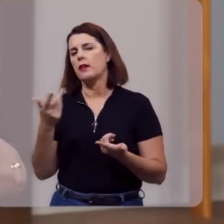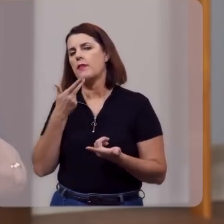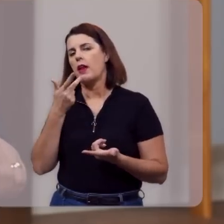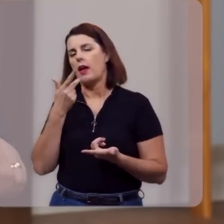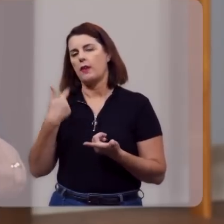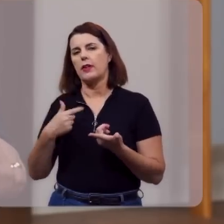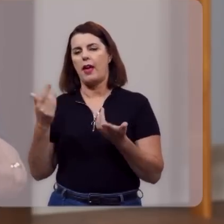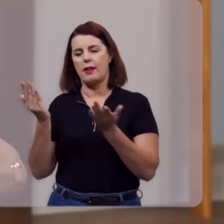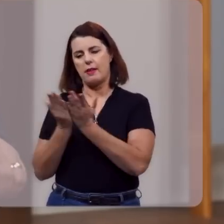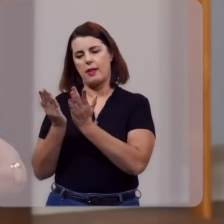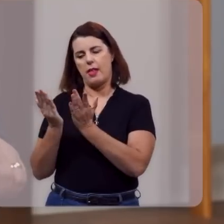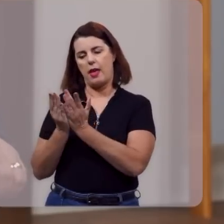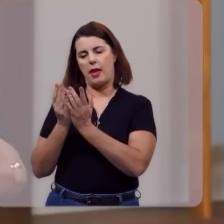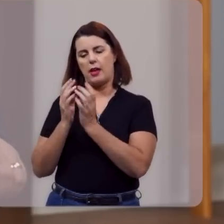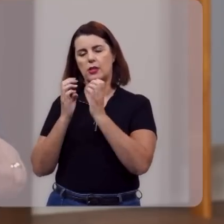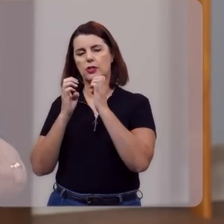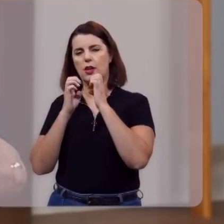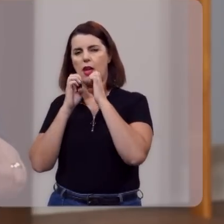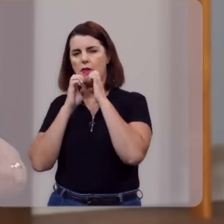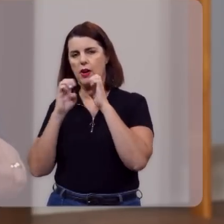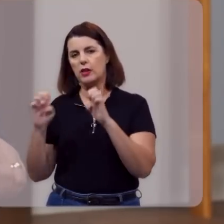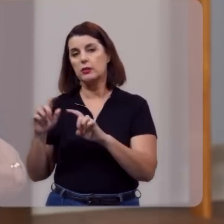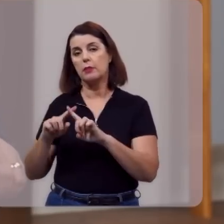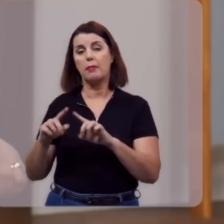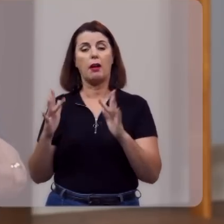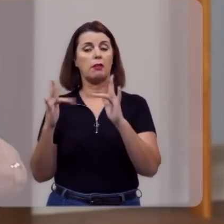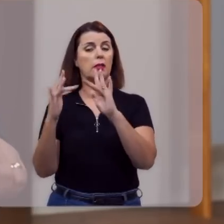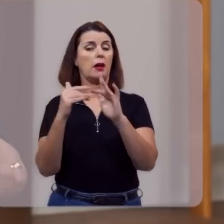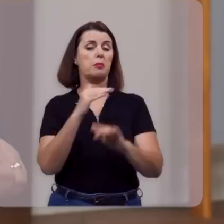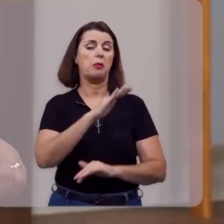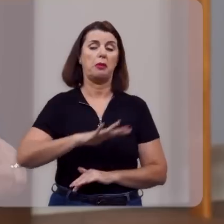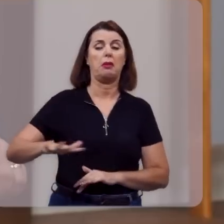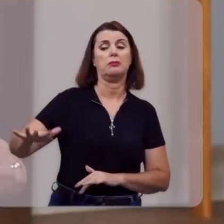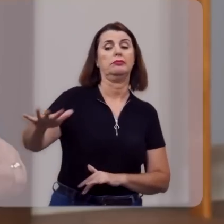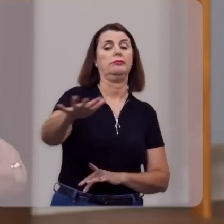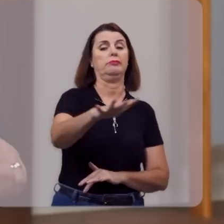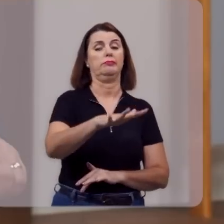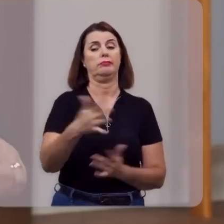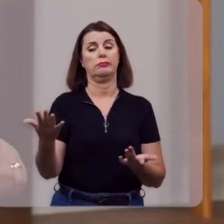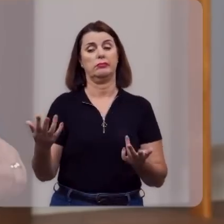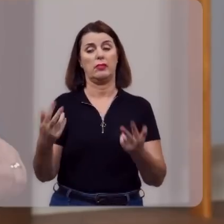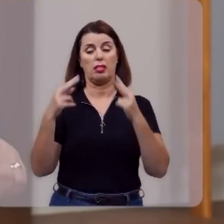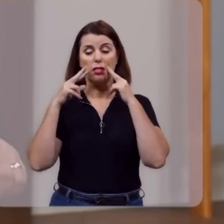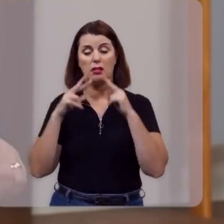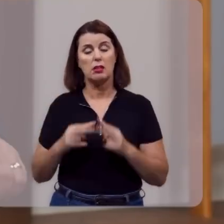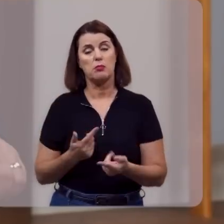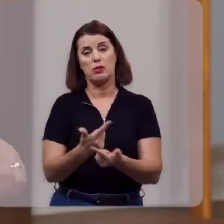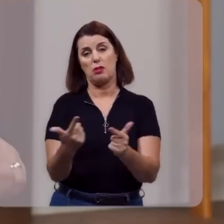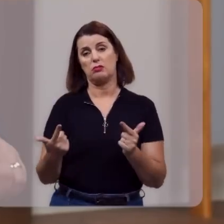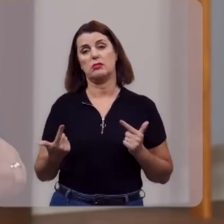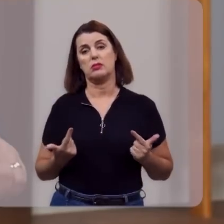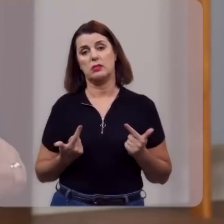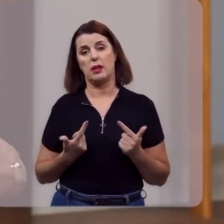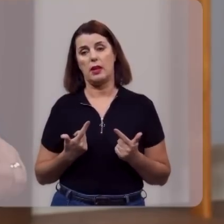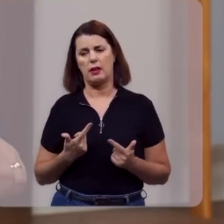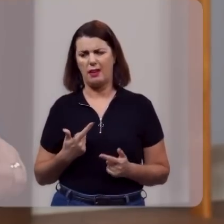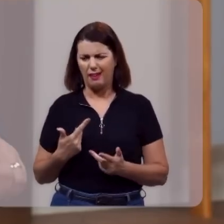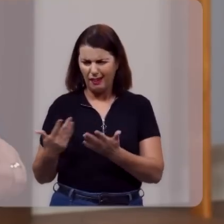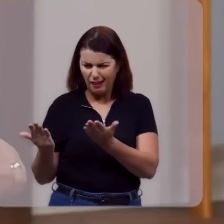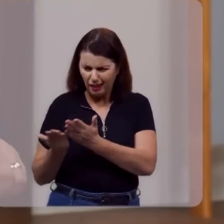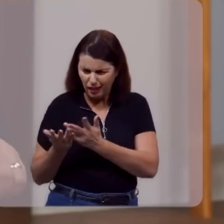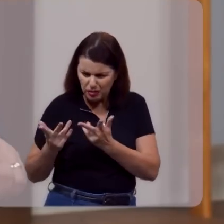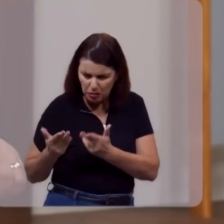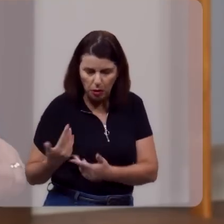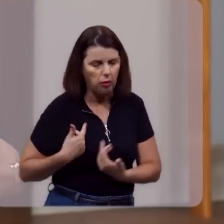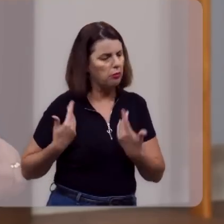cristã evangélica, mas ela namora todos os rapazes da empresa. Então isso é um péssimo testemunho e as pessoas diziam, se for para